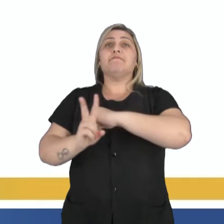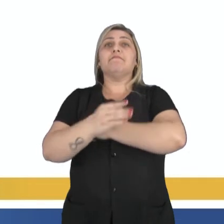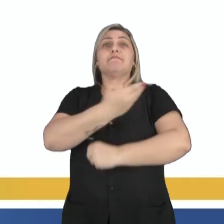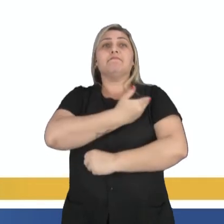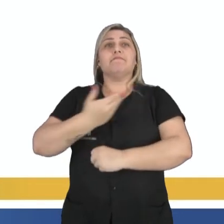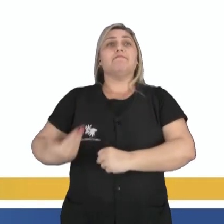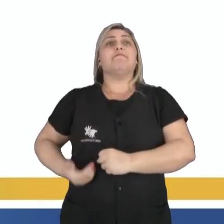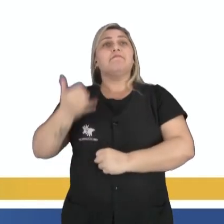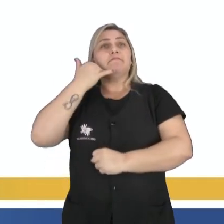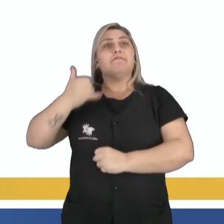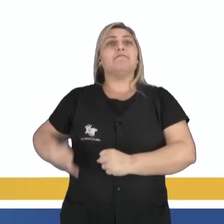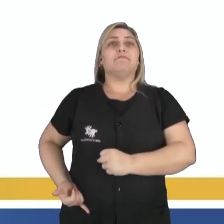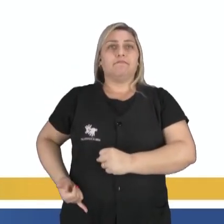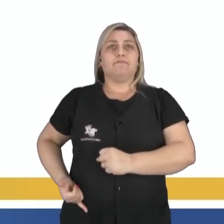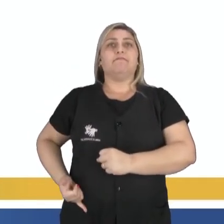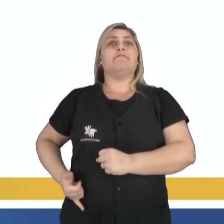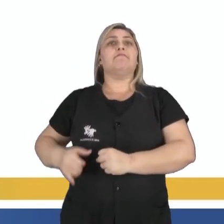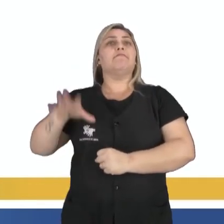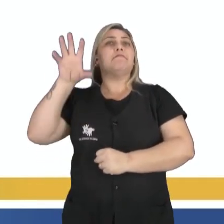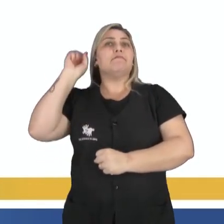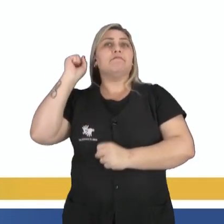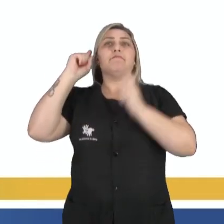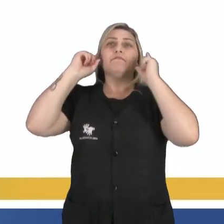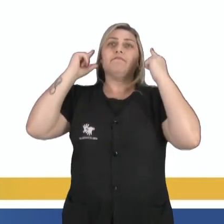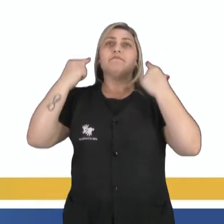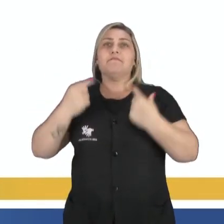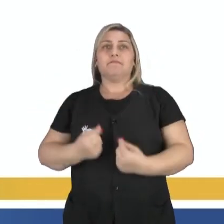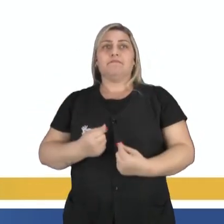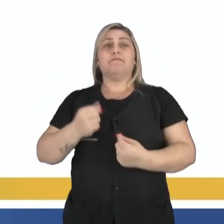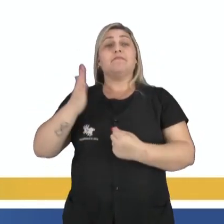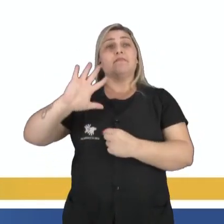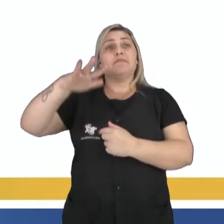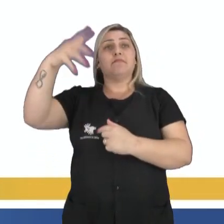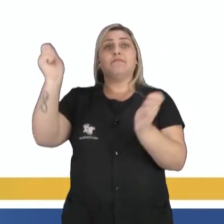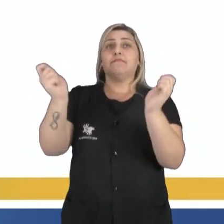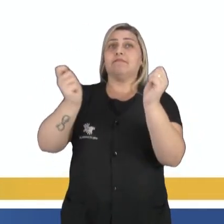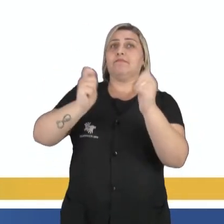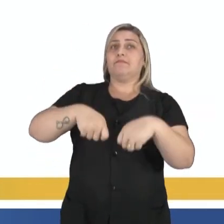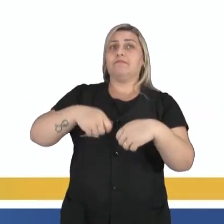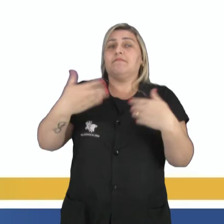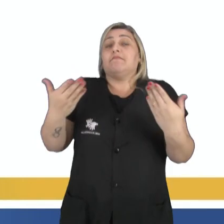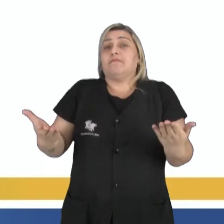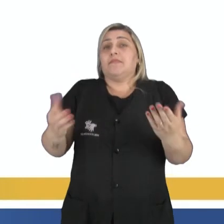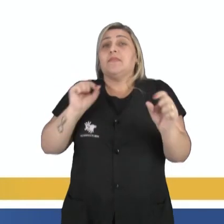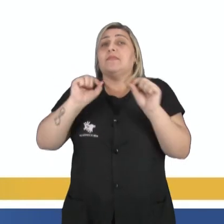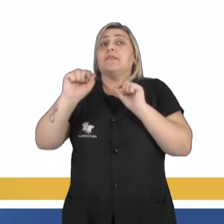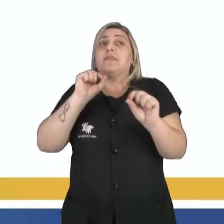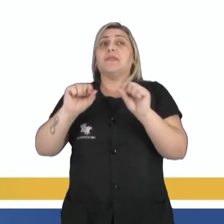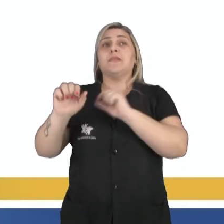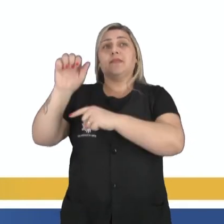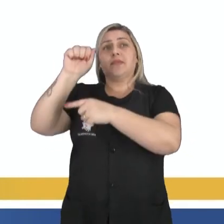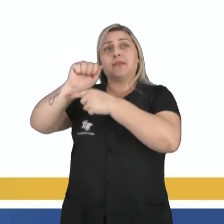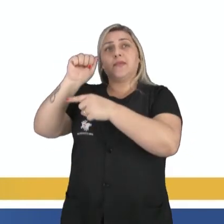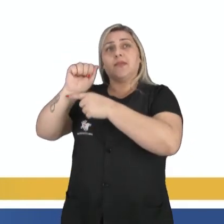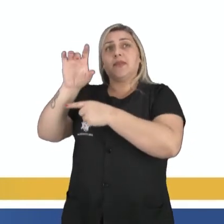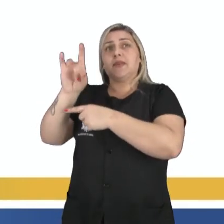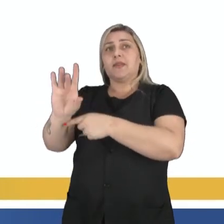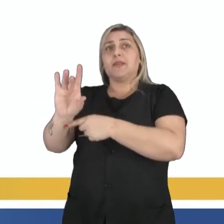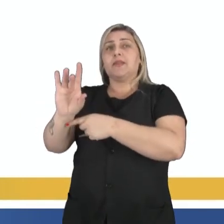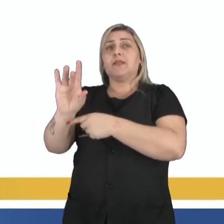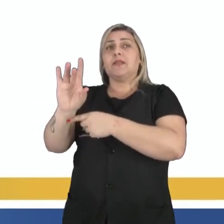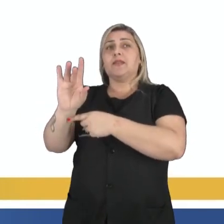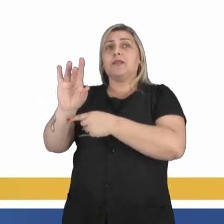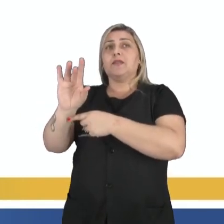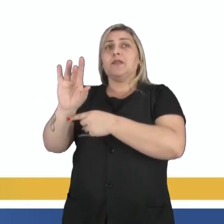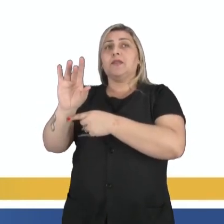vias públicas com gadgets, seja celulares, aparelhos sonoros com fone de ouvido, aumentam as possibilidades de,